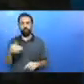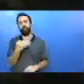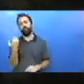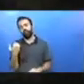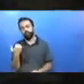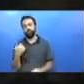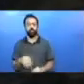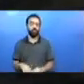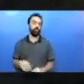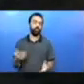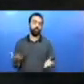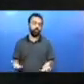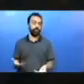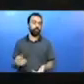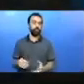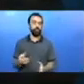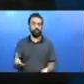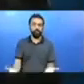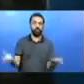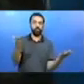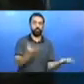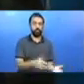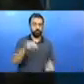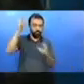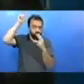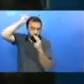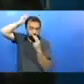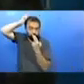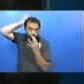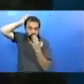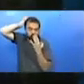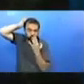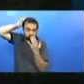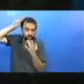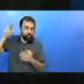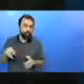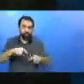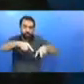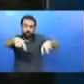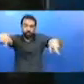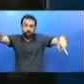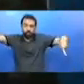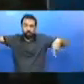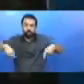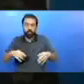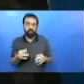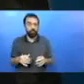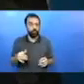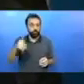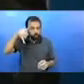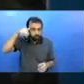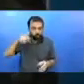gente. Então ele chamou o pajé, todos os índios, os curandeiros, a tribo, e todos ficaram em volta do boi, dançando,